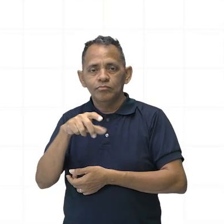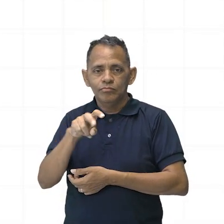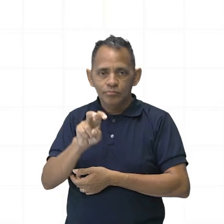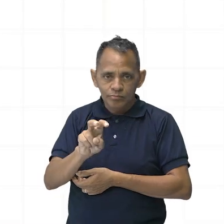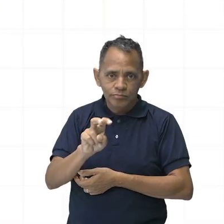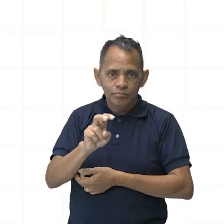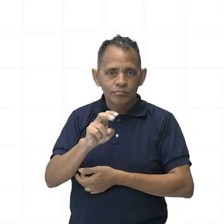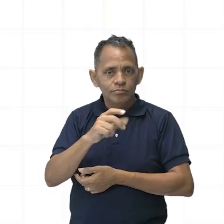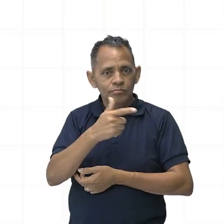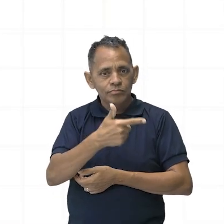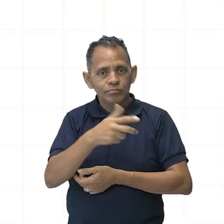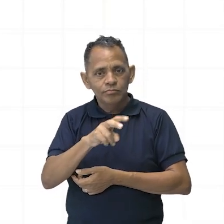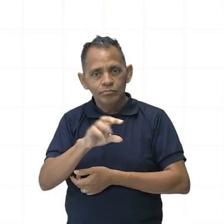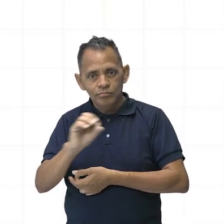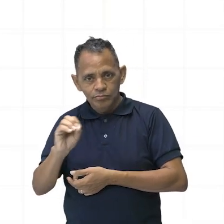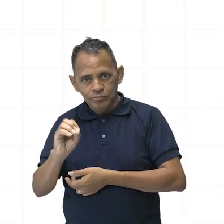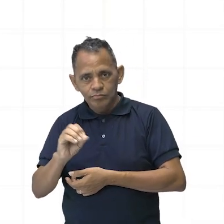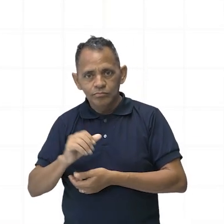2,225,